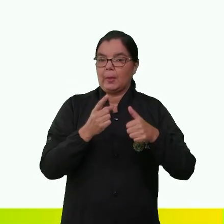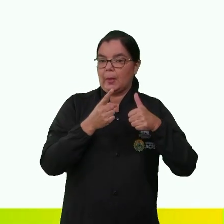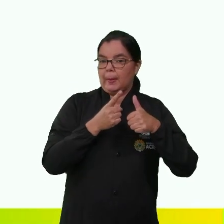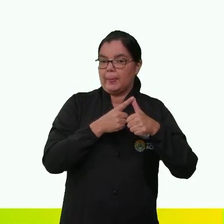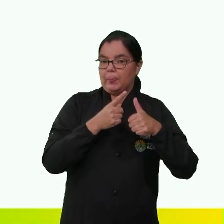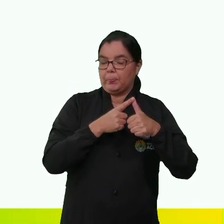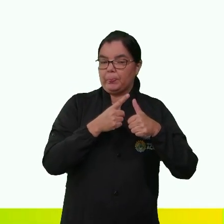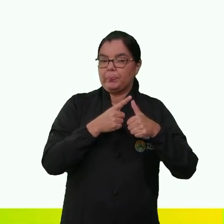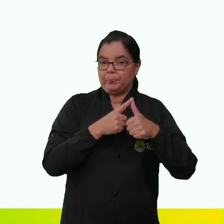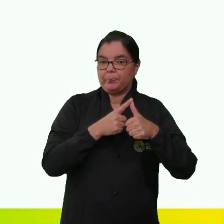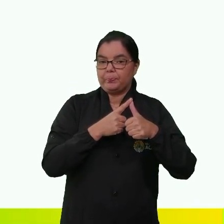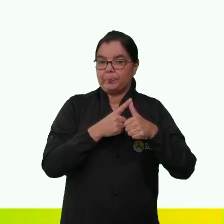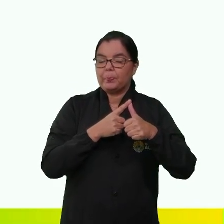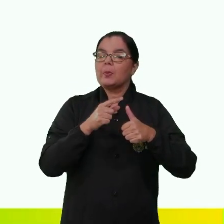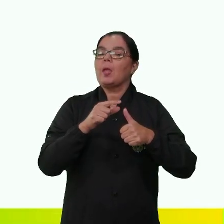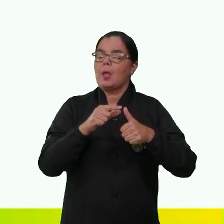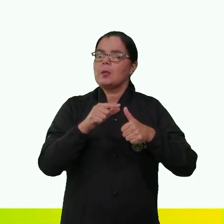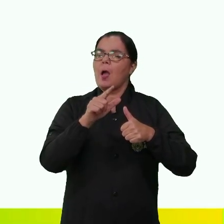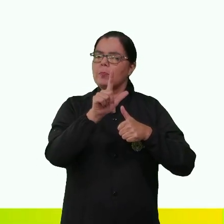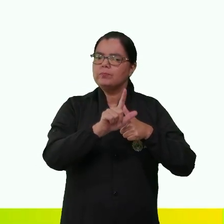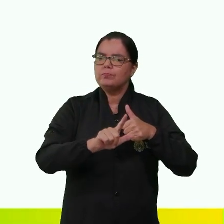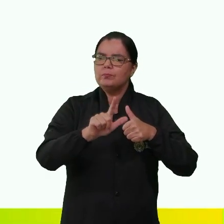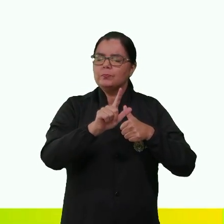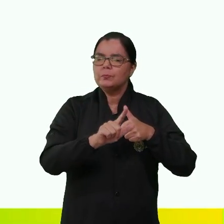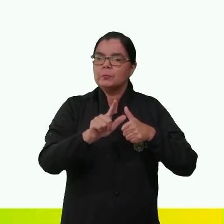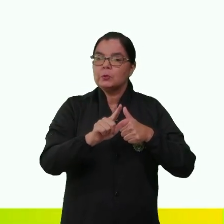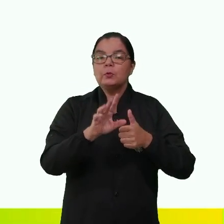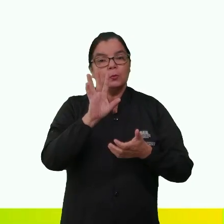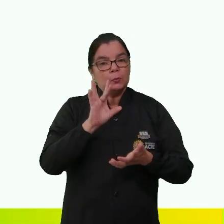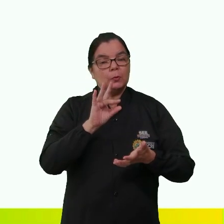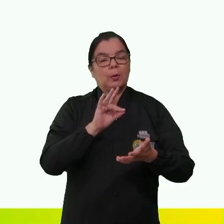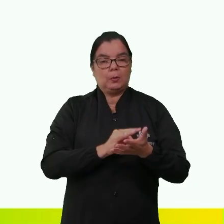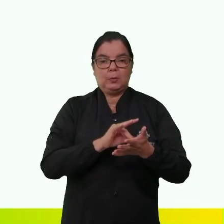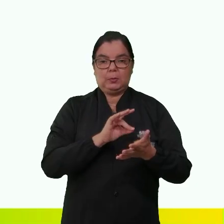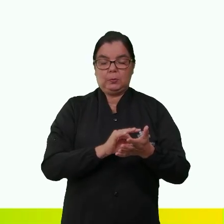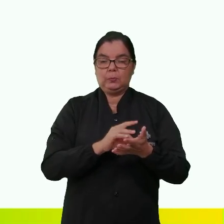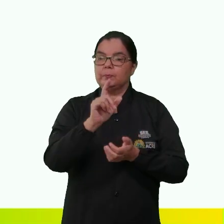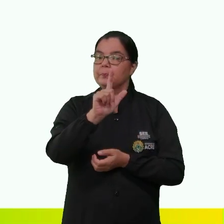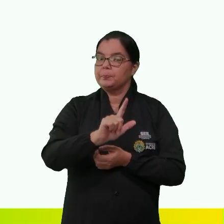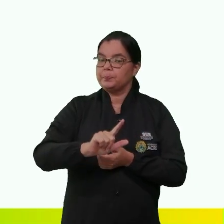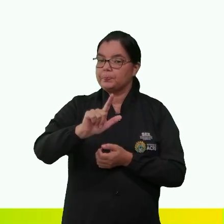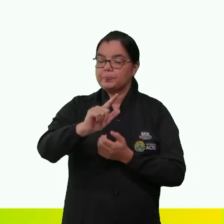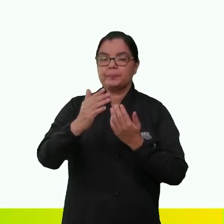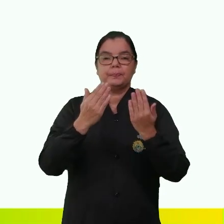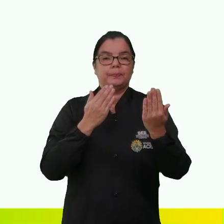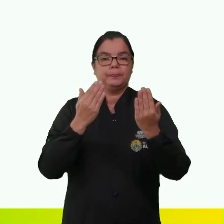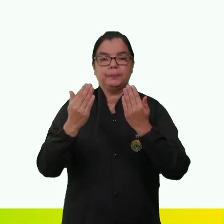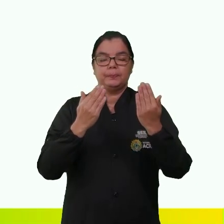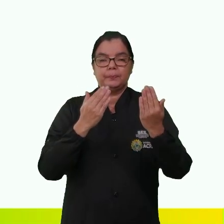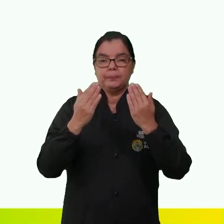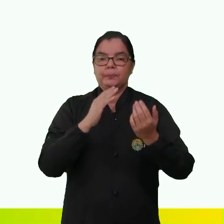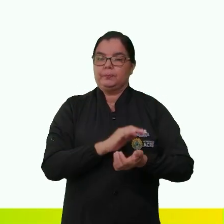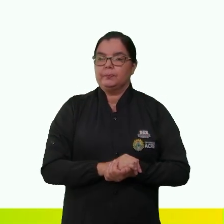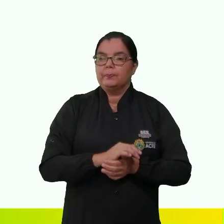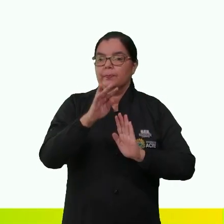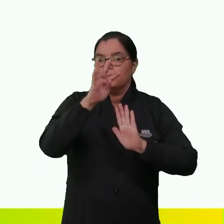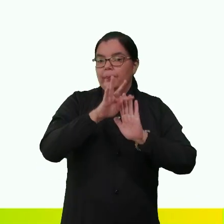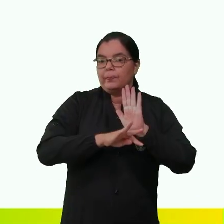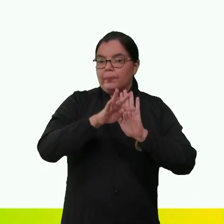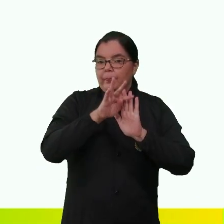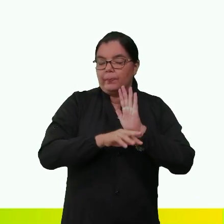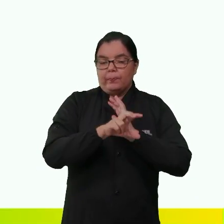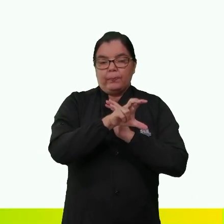é uma manifestação literária, e aí o que é que de fato seria a literatura comparada? Eu pego textos aqui